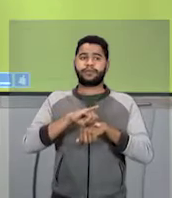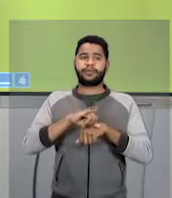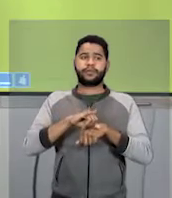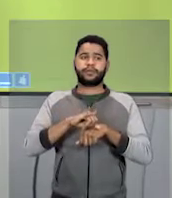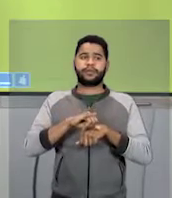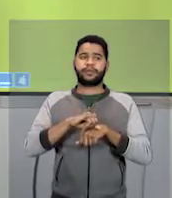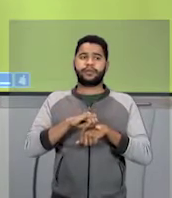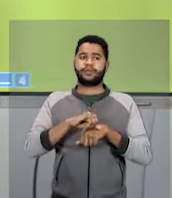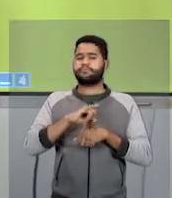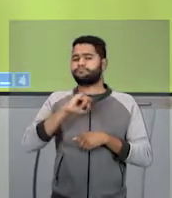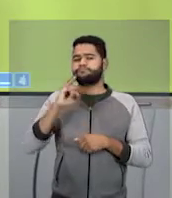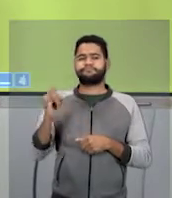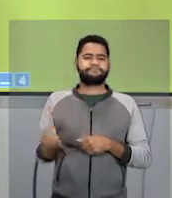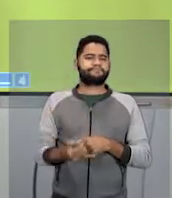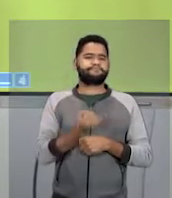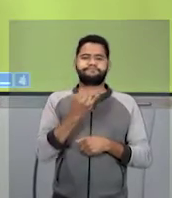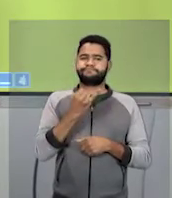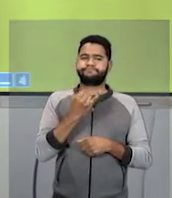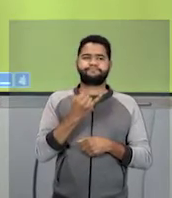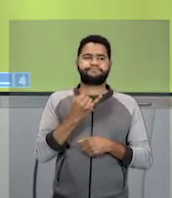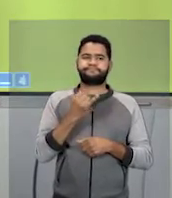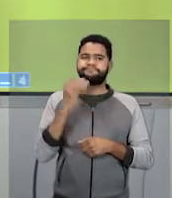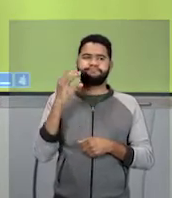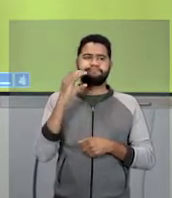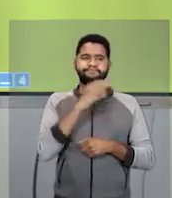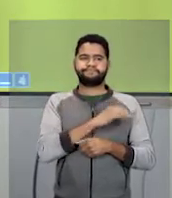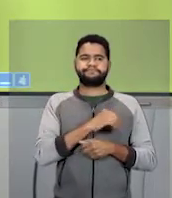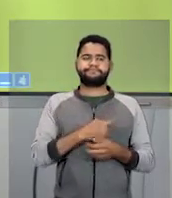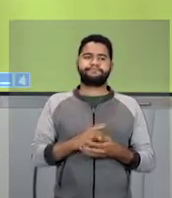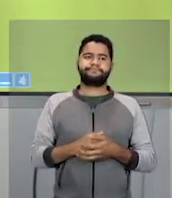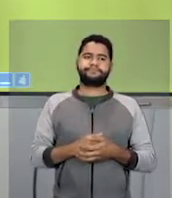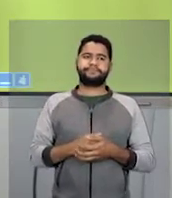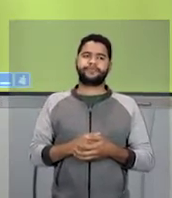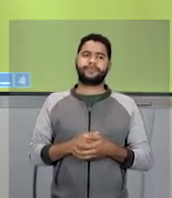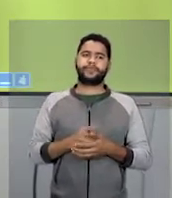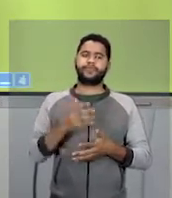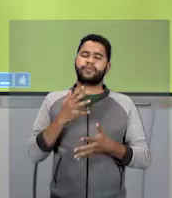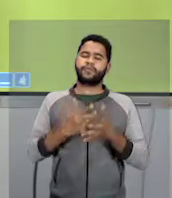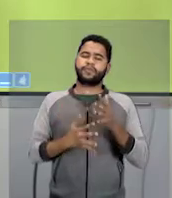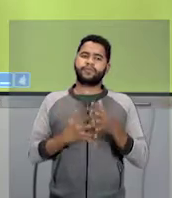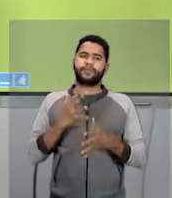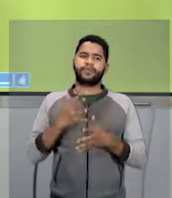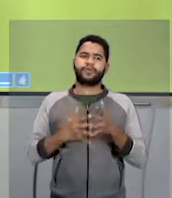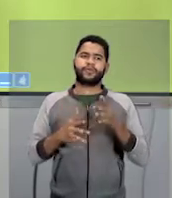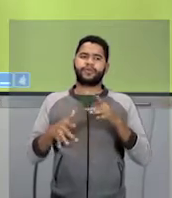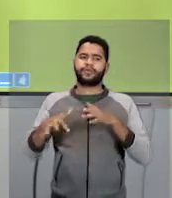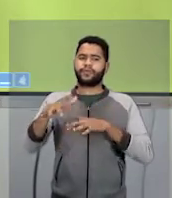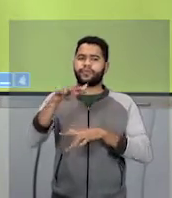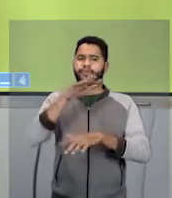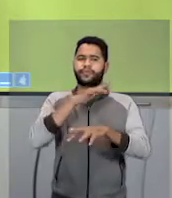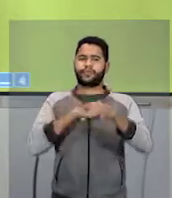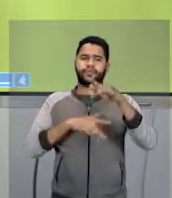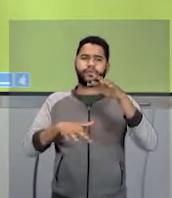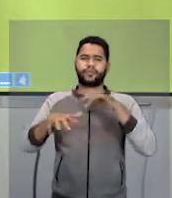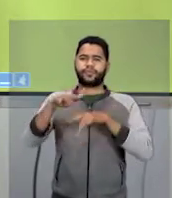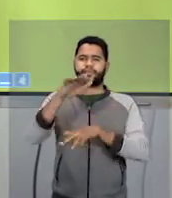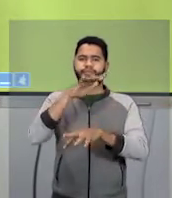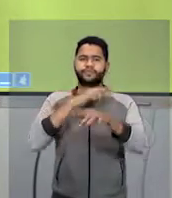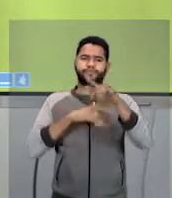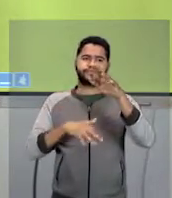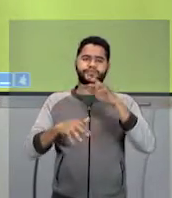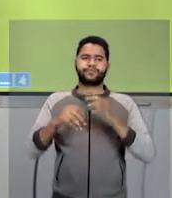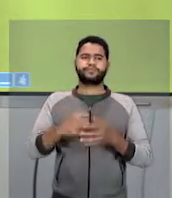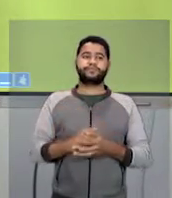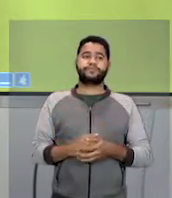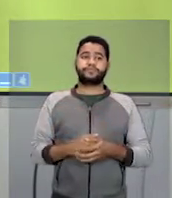não vai ser aproveitada, aquecida, certo? Eu vou impedir esse movimento da água quente aqui